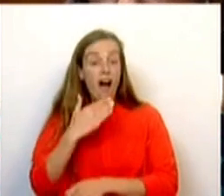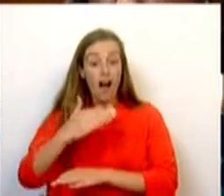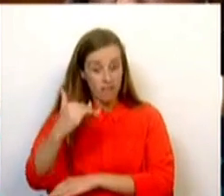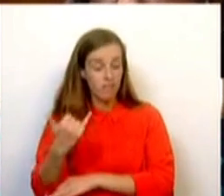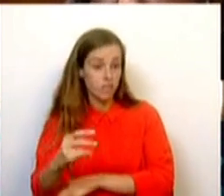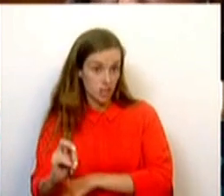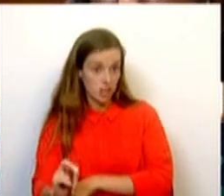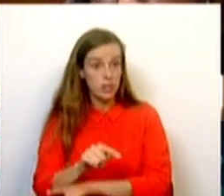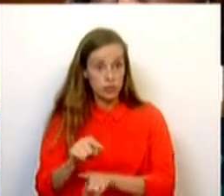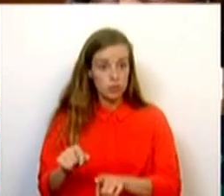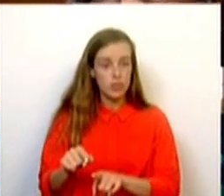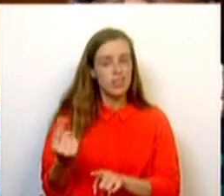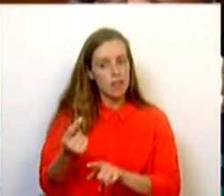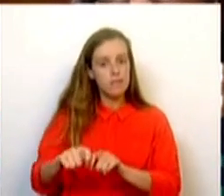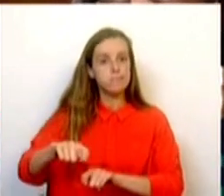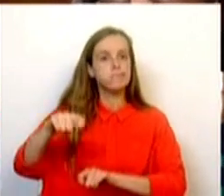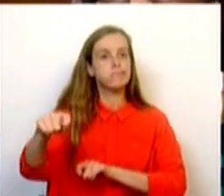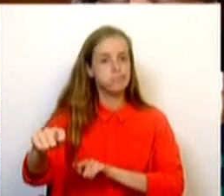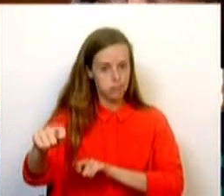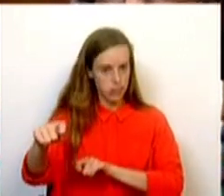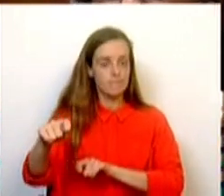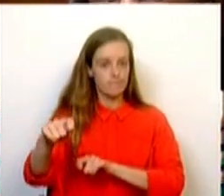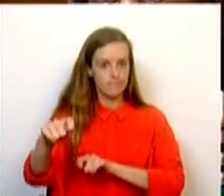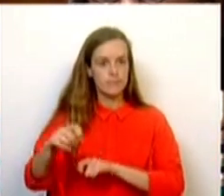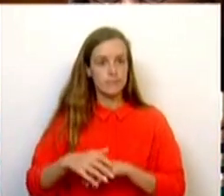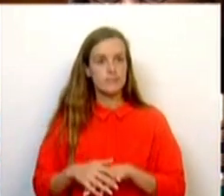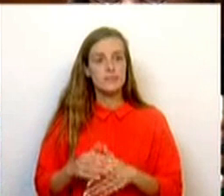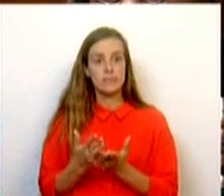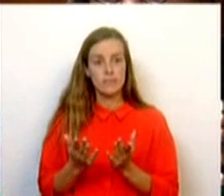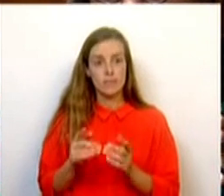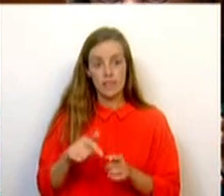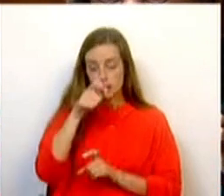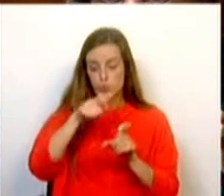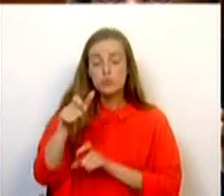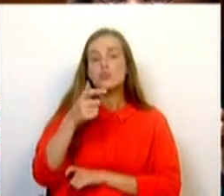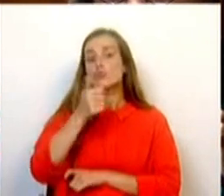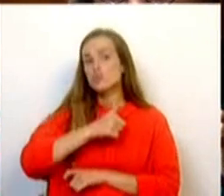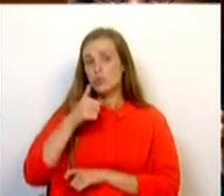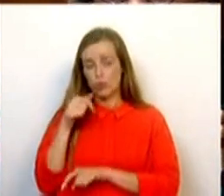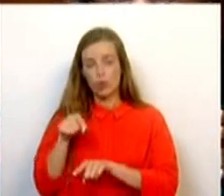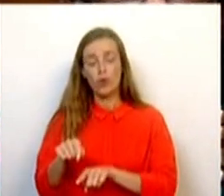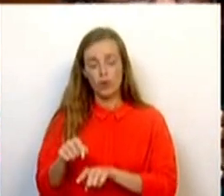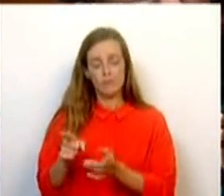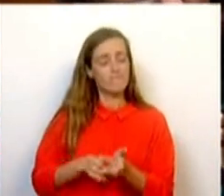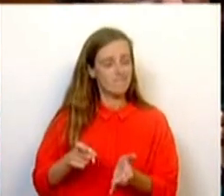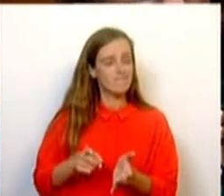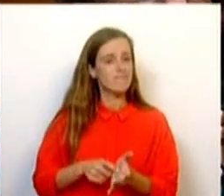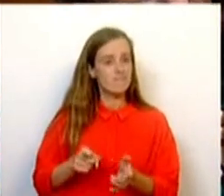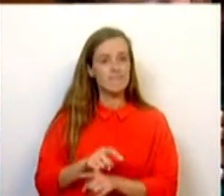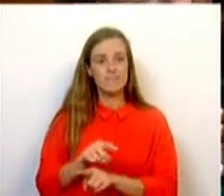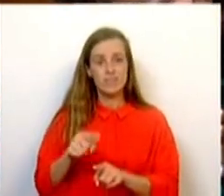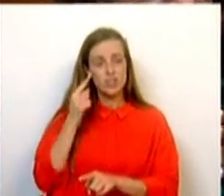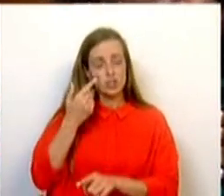deve haver de facto aqui um aumento nesse prazo. As vítimas necessitam, como aliás se vem demonstrando na